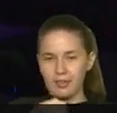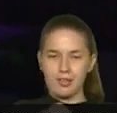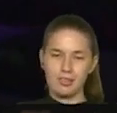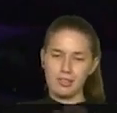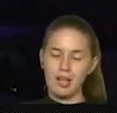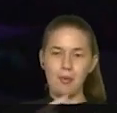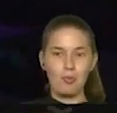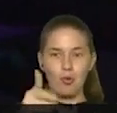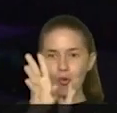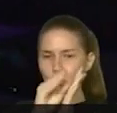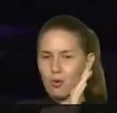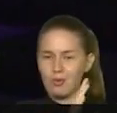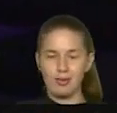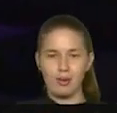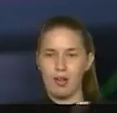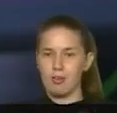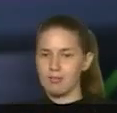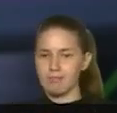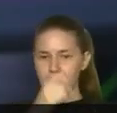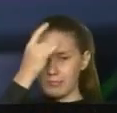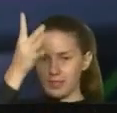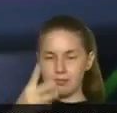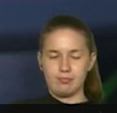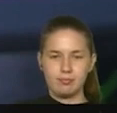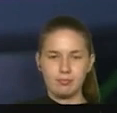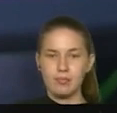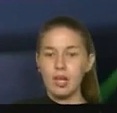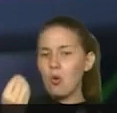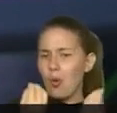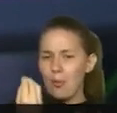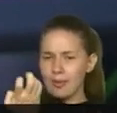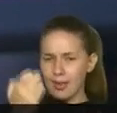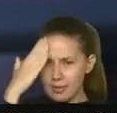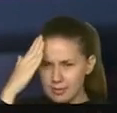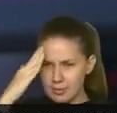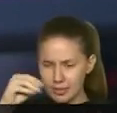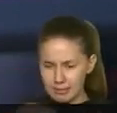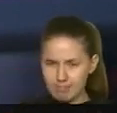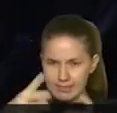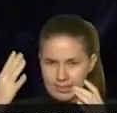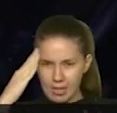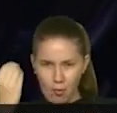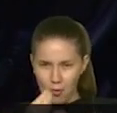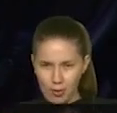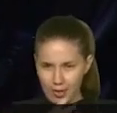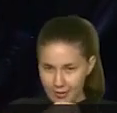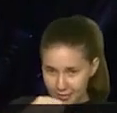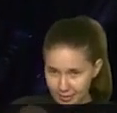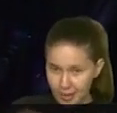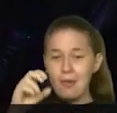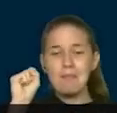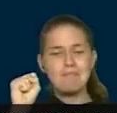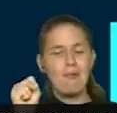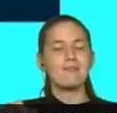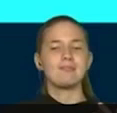um conteúdo que eu consigo com acesso fácil. Quem quiser fazer como o Gustavo e chegar afiado no Enem, já pode se